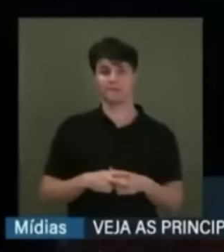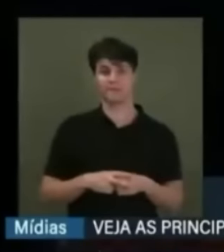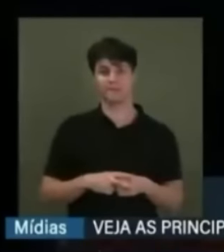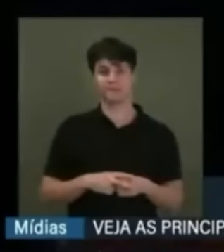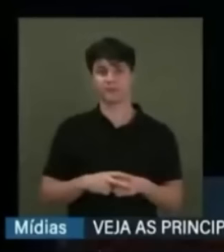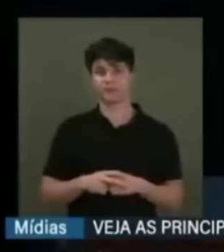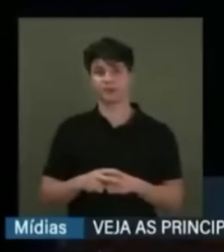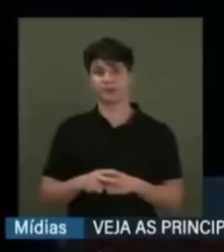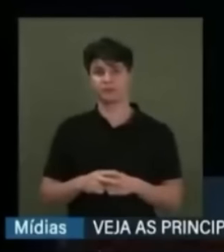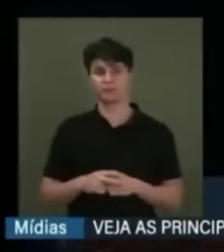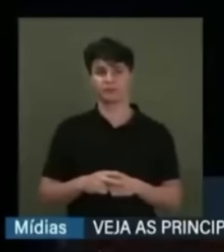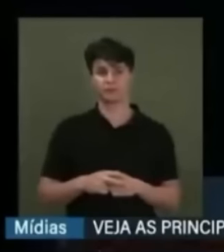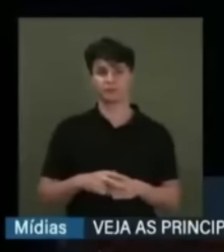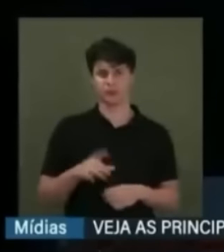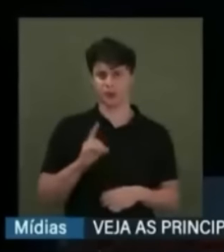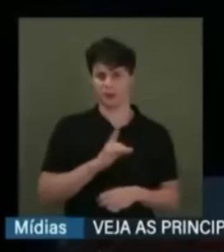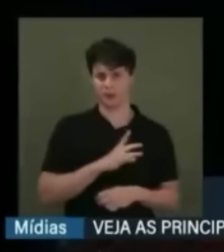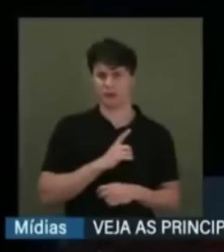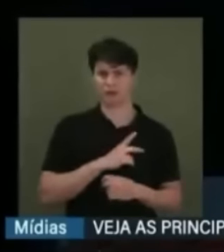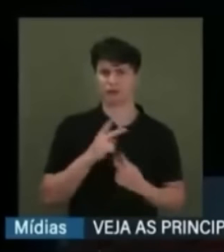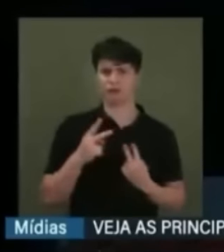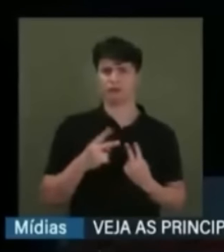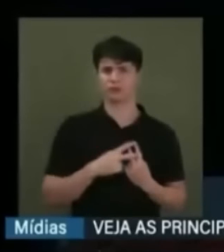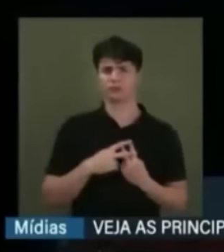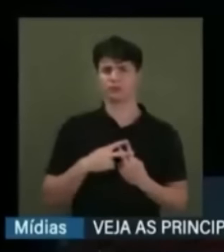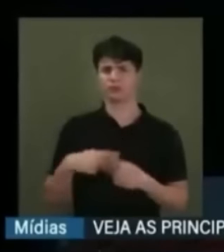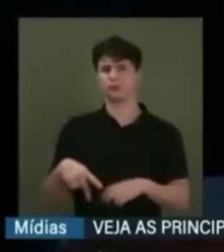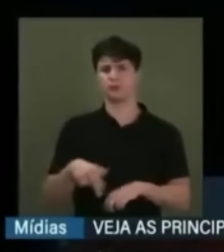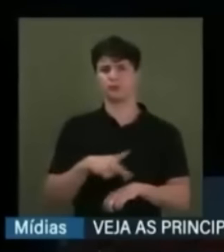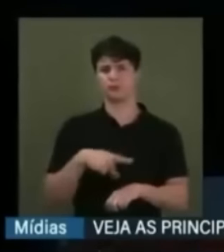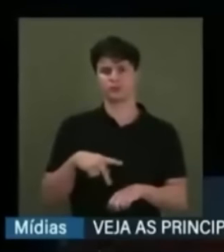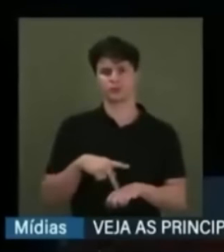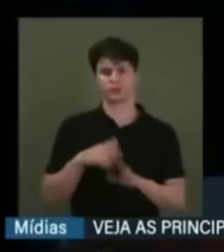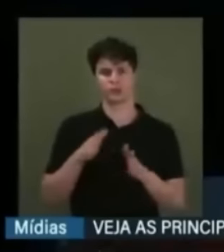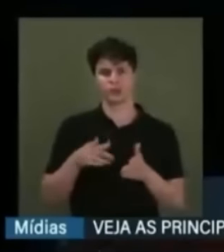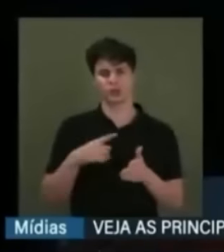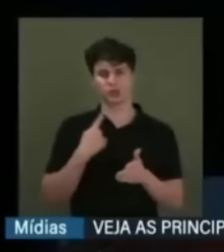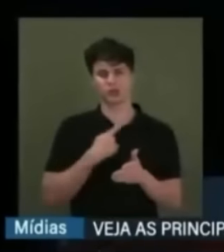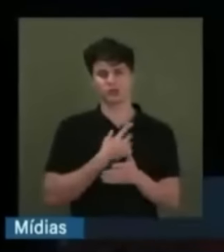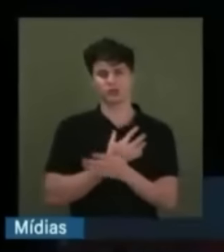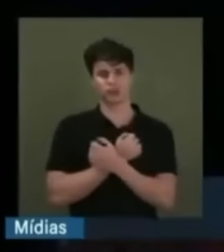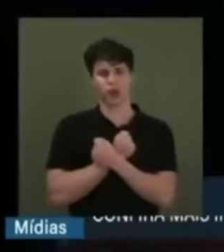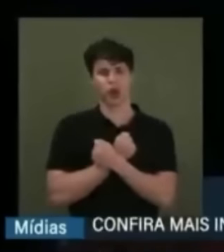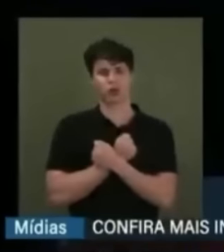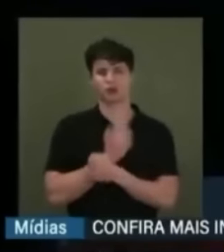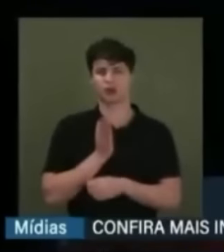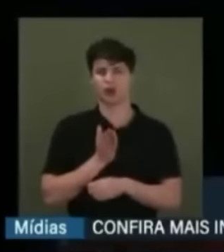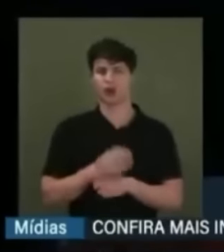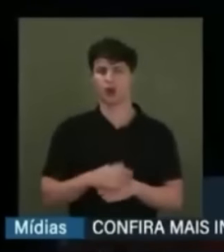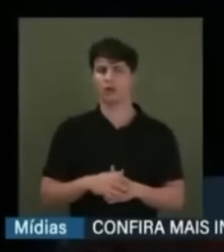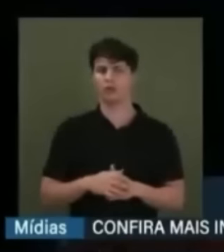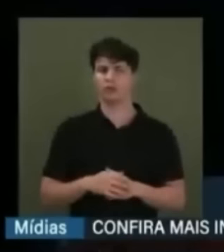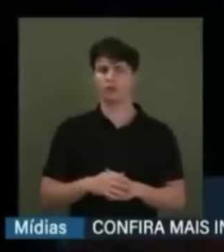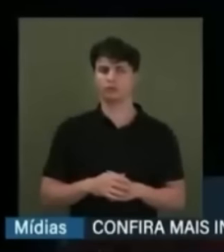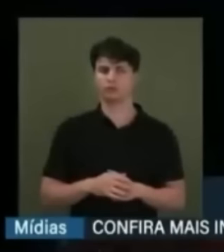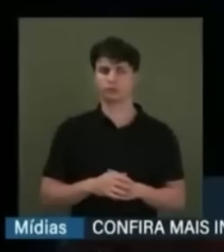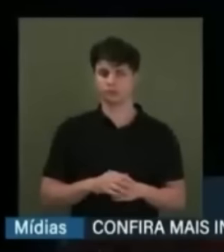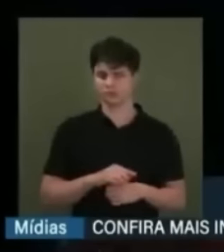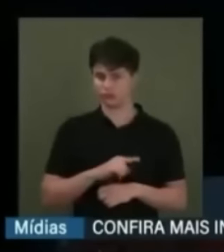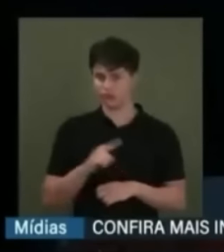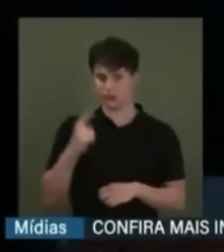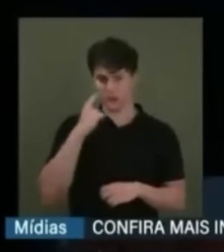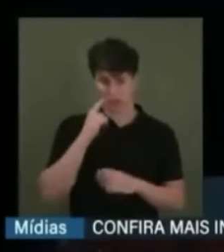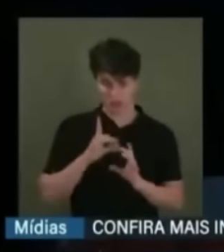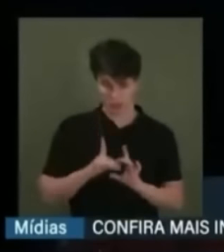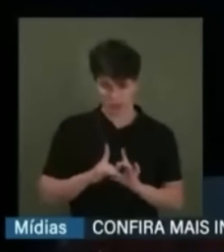Mas ter medo de prisão em um país que nós já estamos presos? Se engana quem acha que está